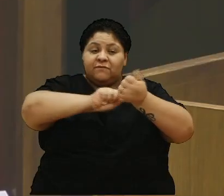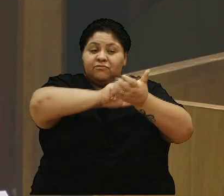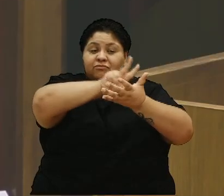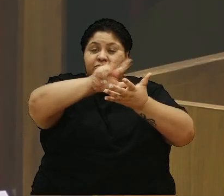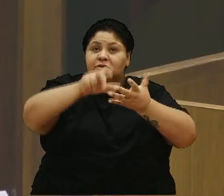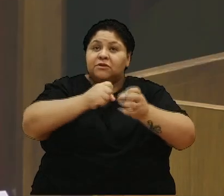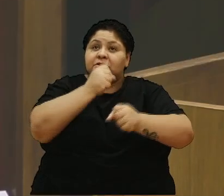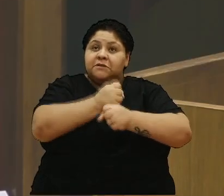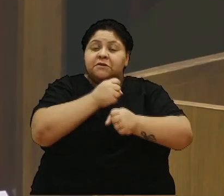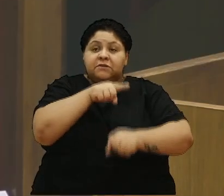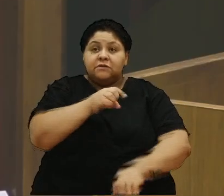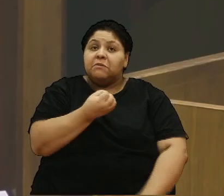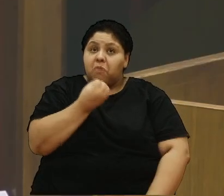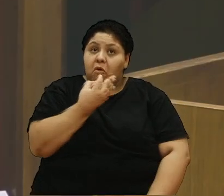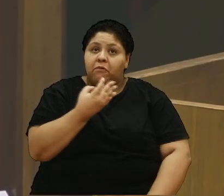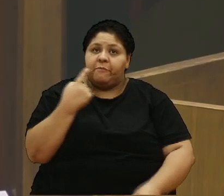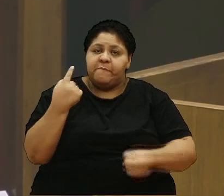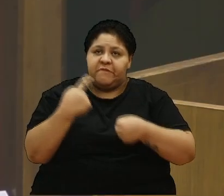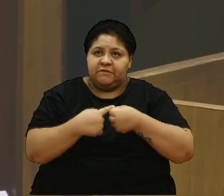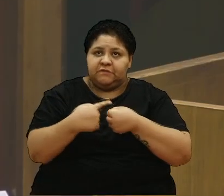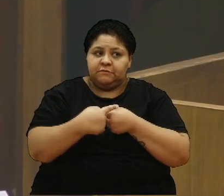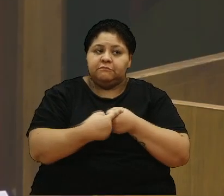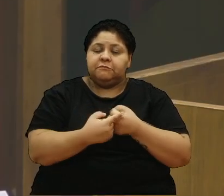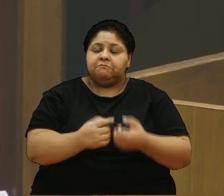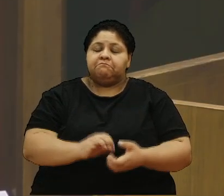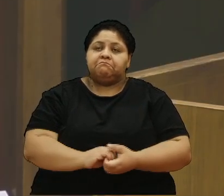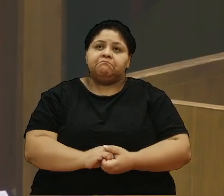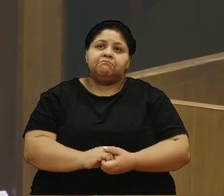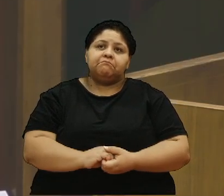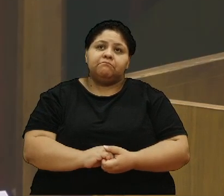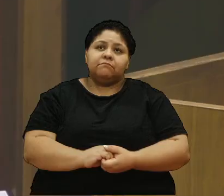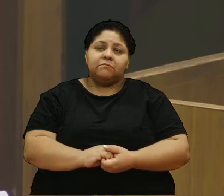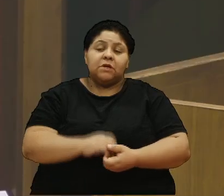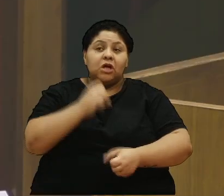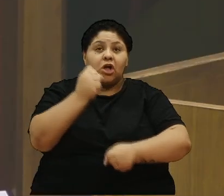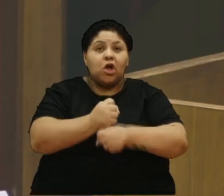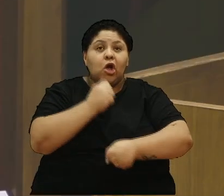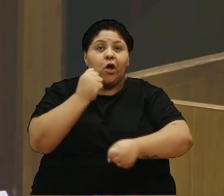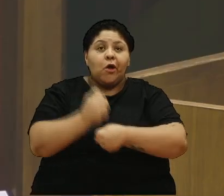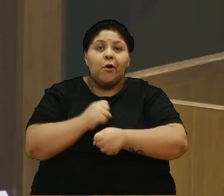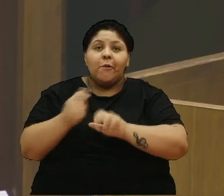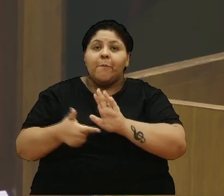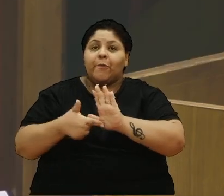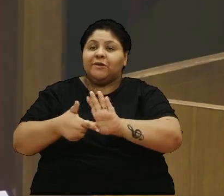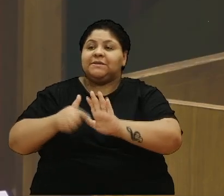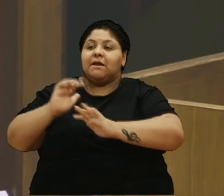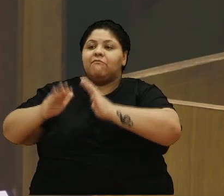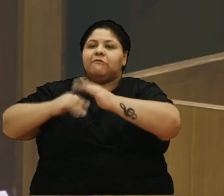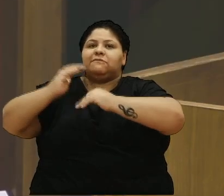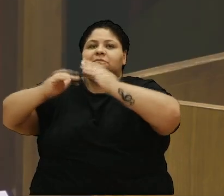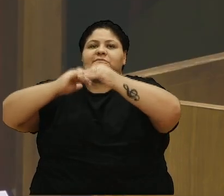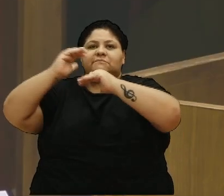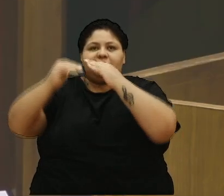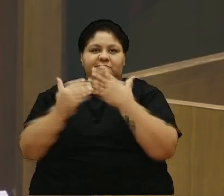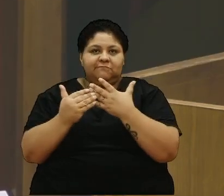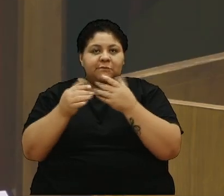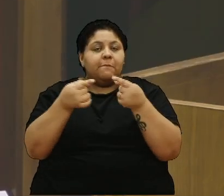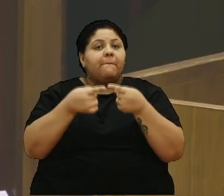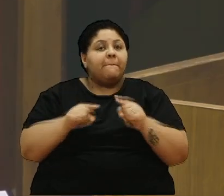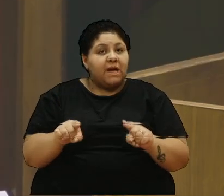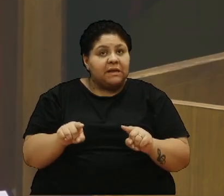muito positivo para a cidade. É muito bom. Obra é sinal de progresso. No